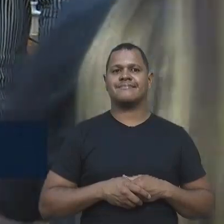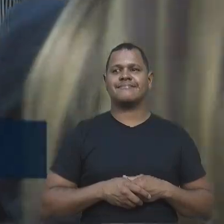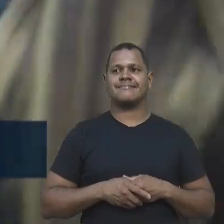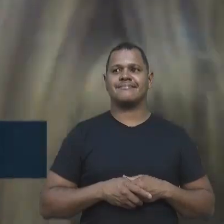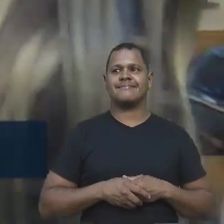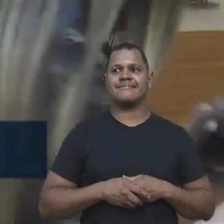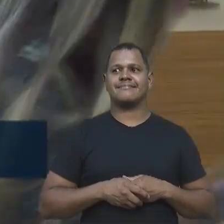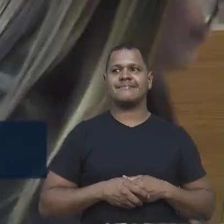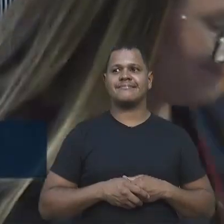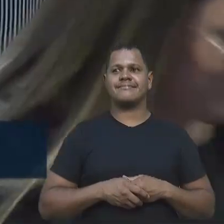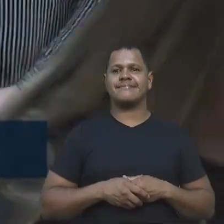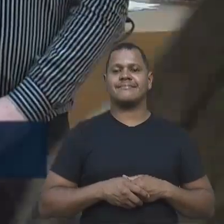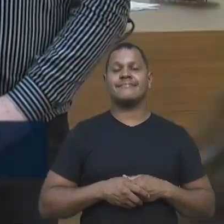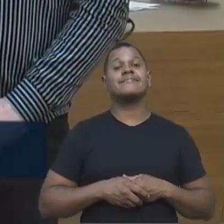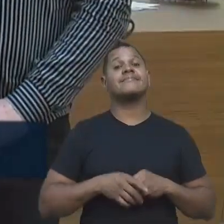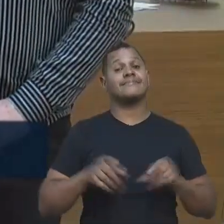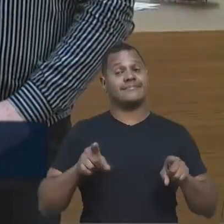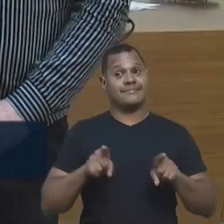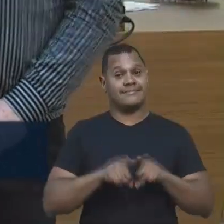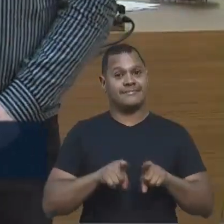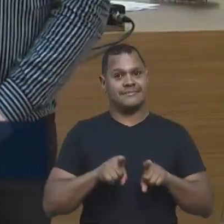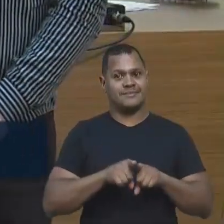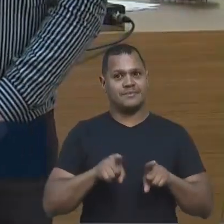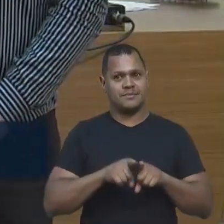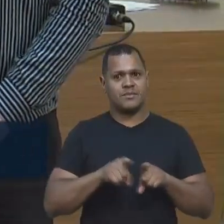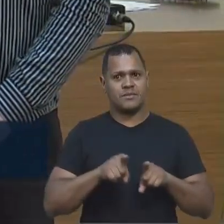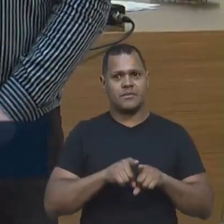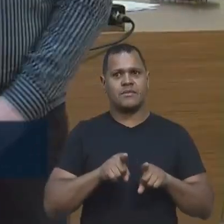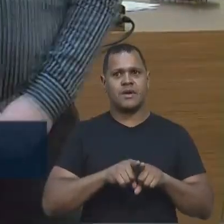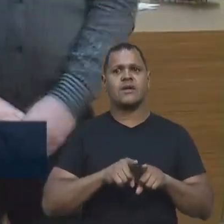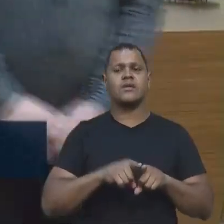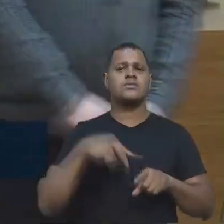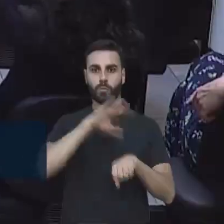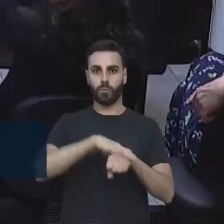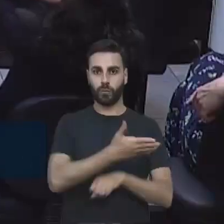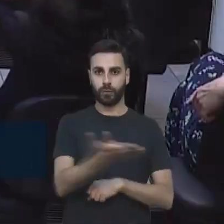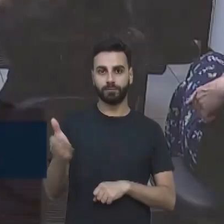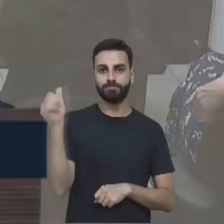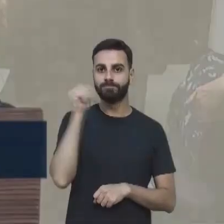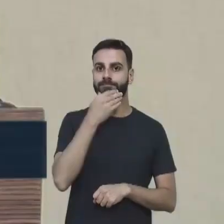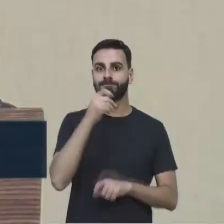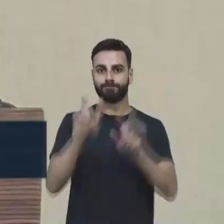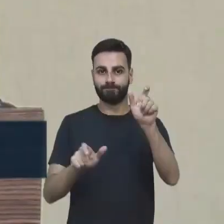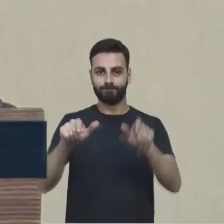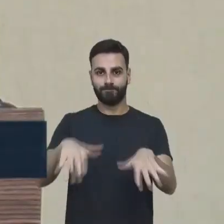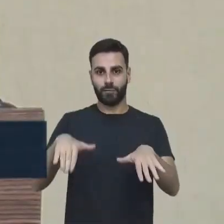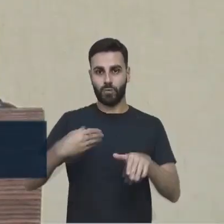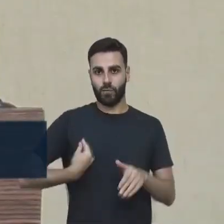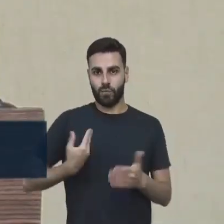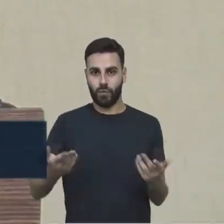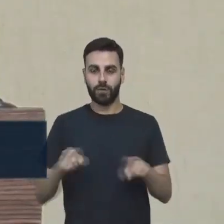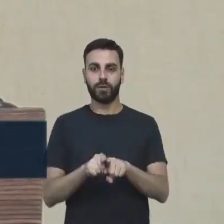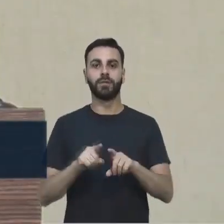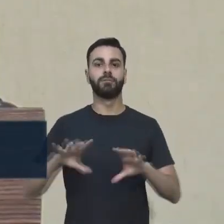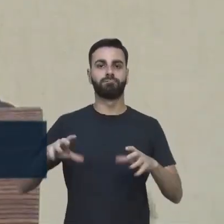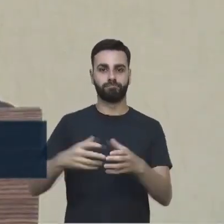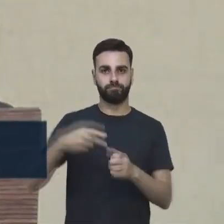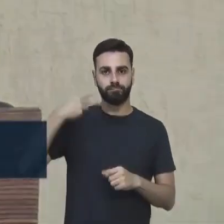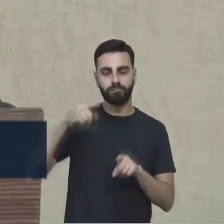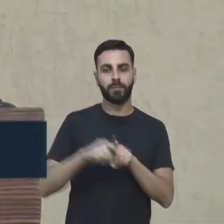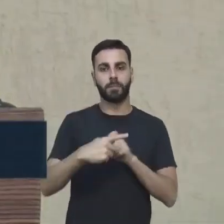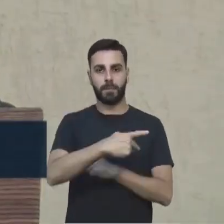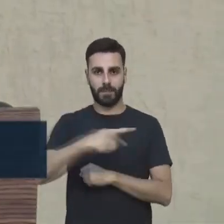Ariana de Carvalho da escola Edmundo Lins o objetivo do prêmio é valorizar reconhecer divulgar e homenagear as ações práticas